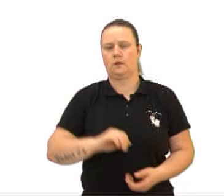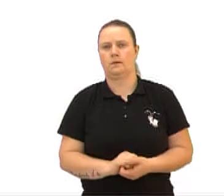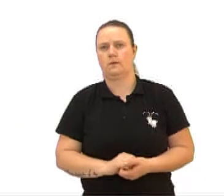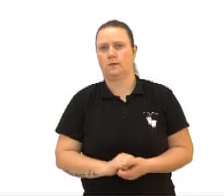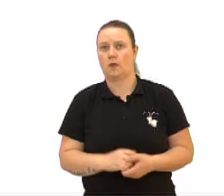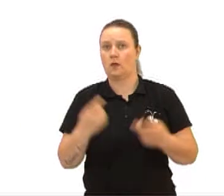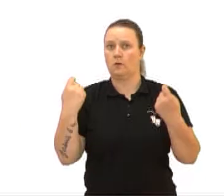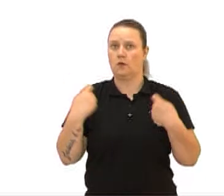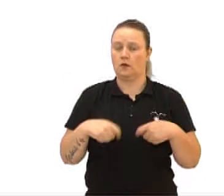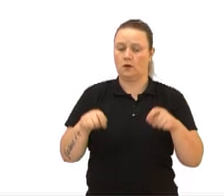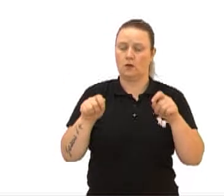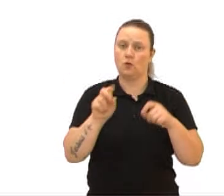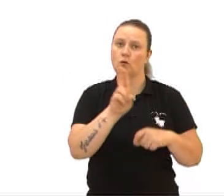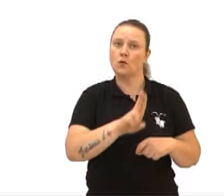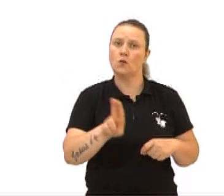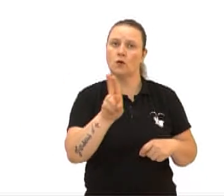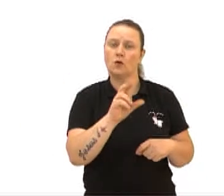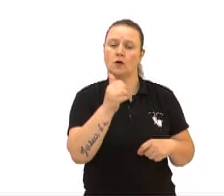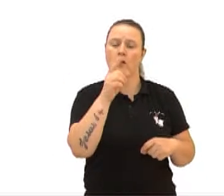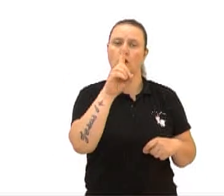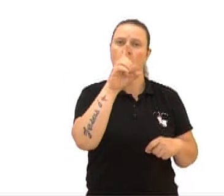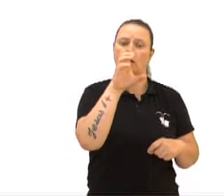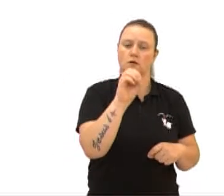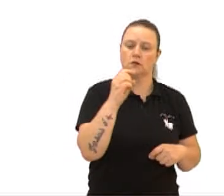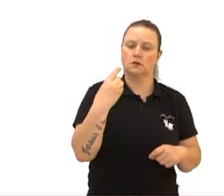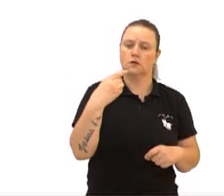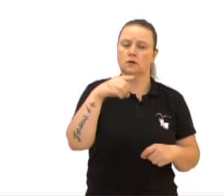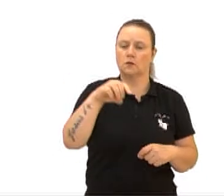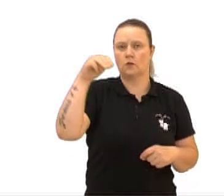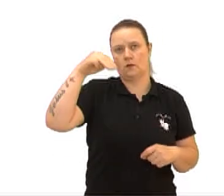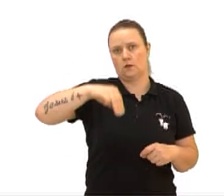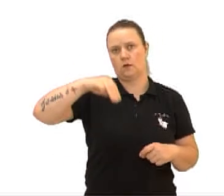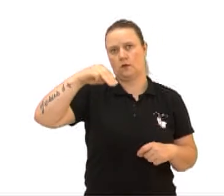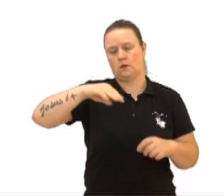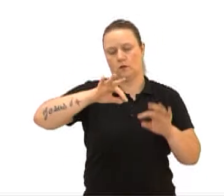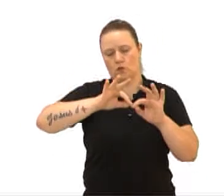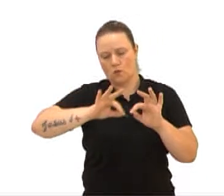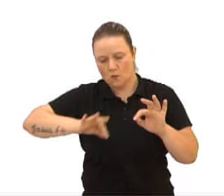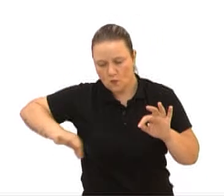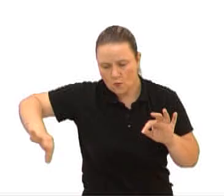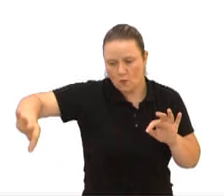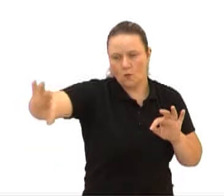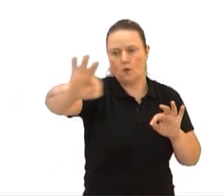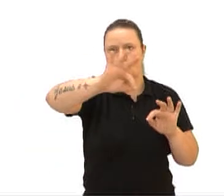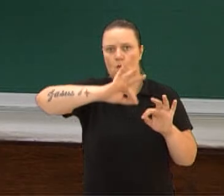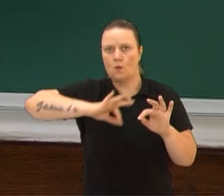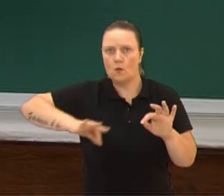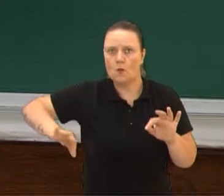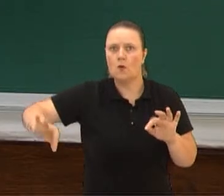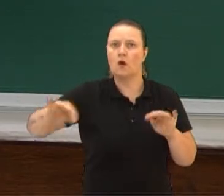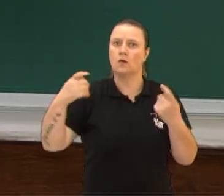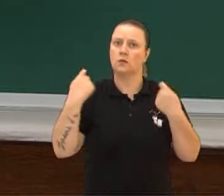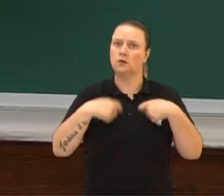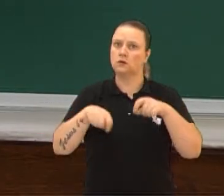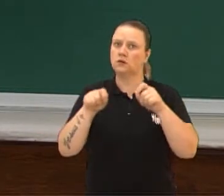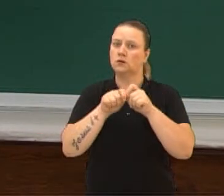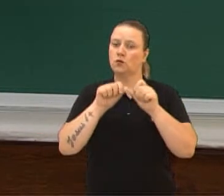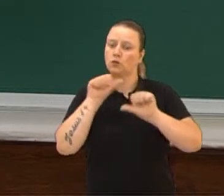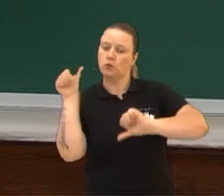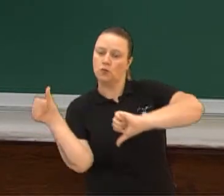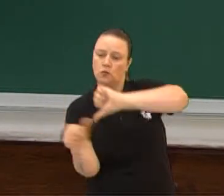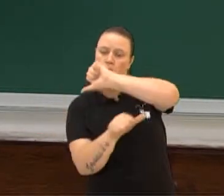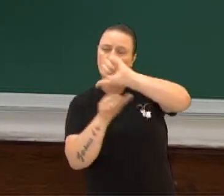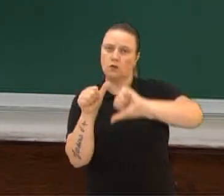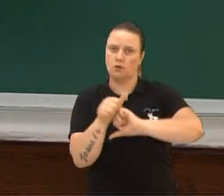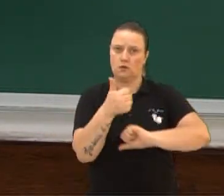10 mil metros porque a minha pista, né, ela também está em metros. Então, eu tenho que transformar o